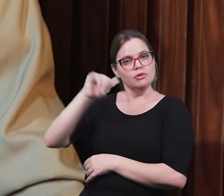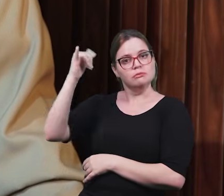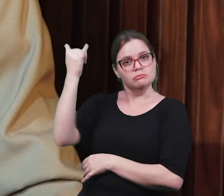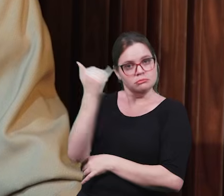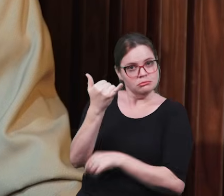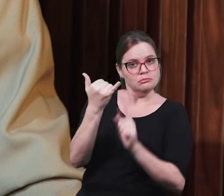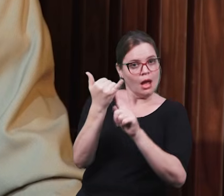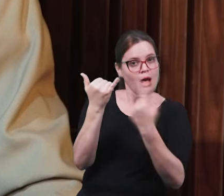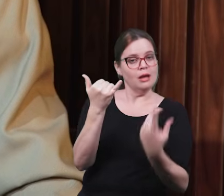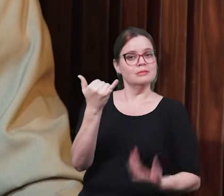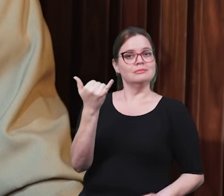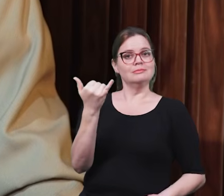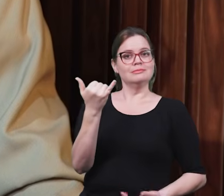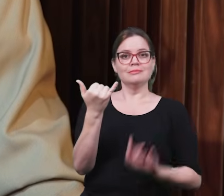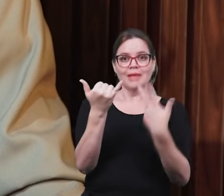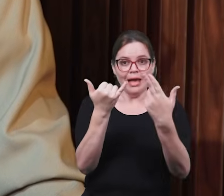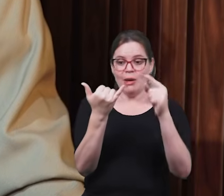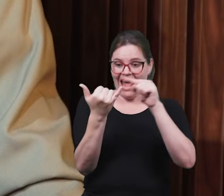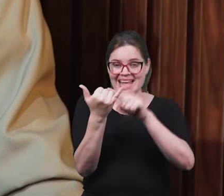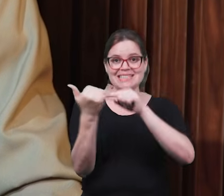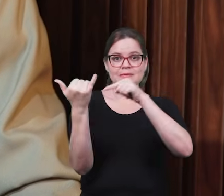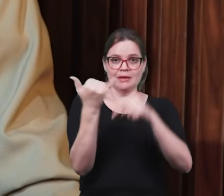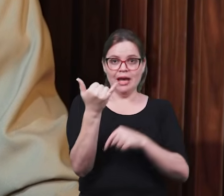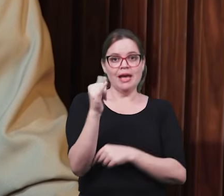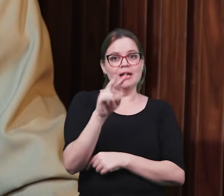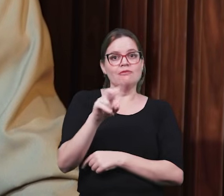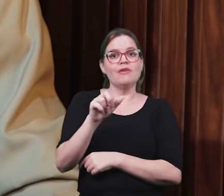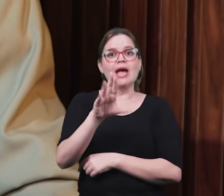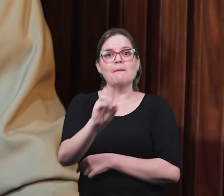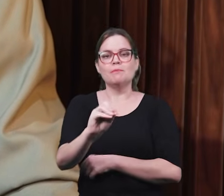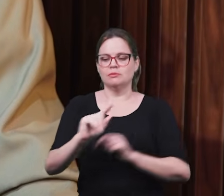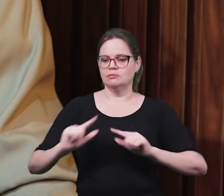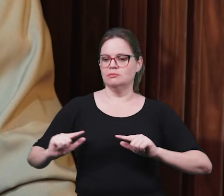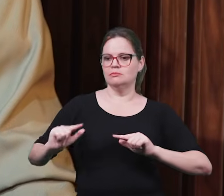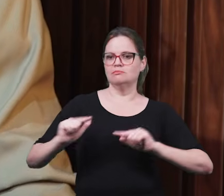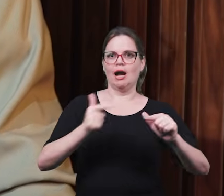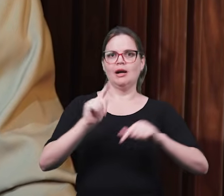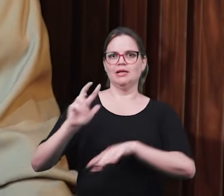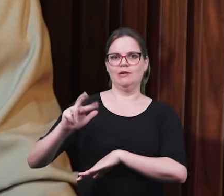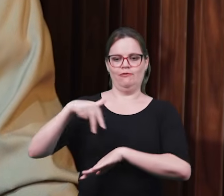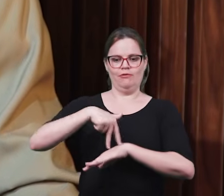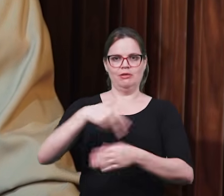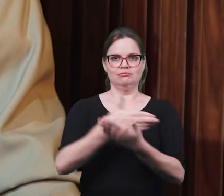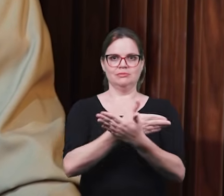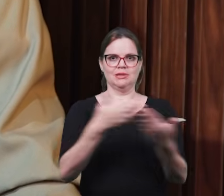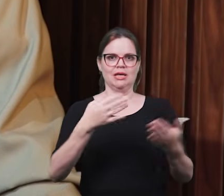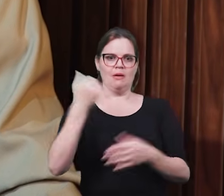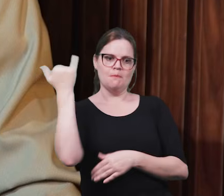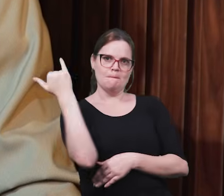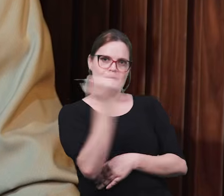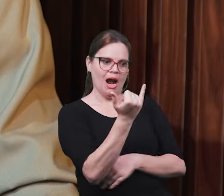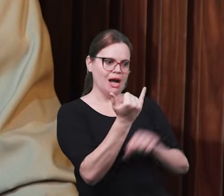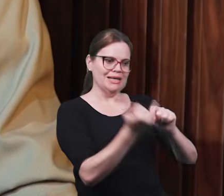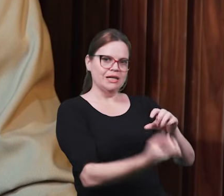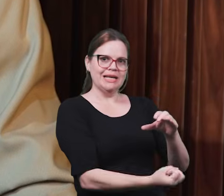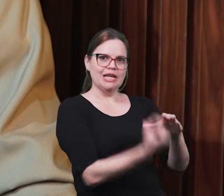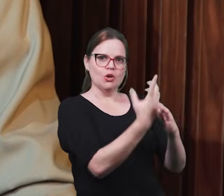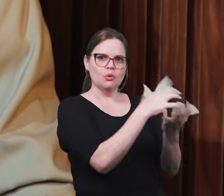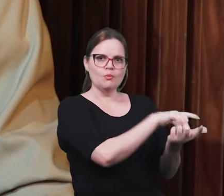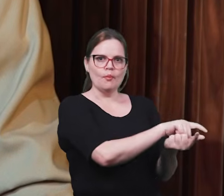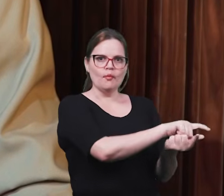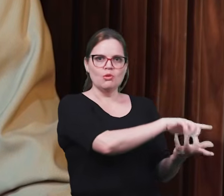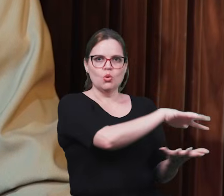de Deus. E essa palavra é o verbo que fez todas as coisas na criação, mas é o verbo que opera